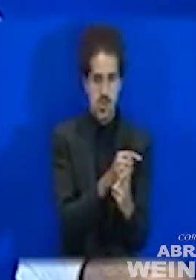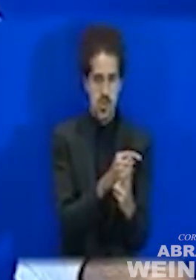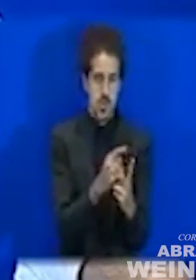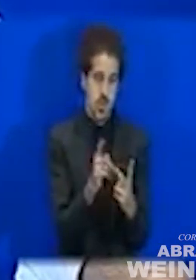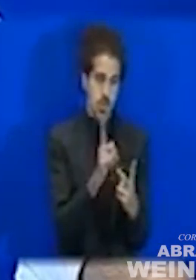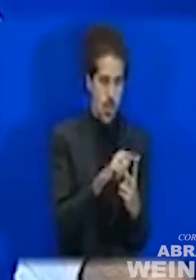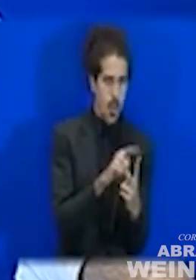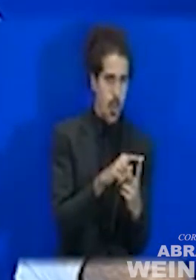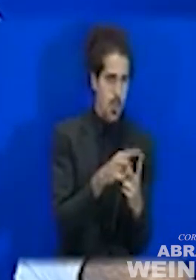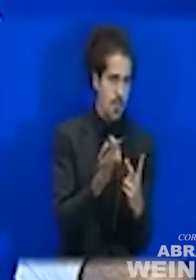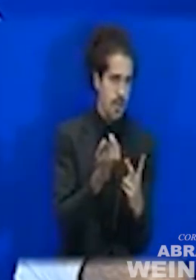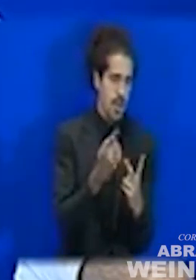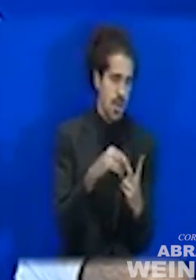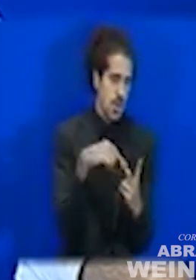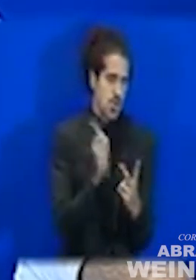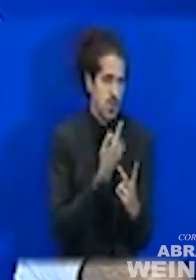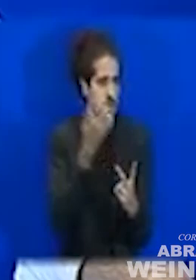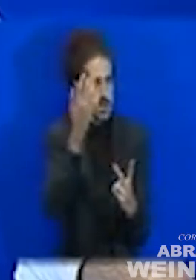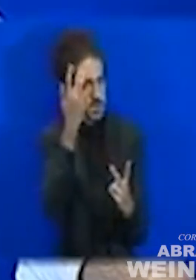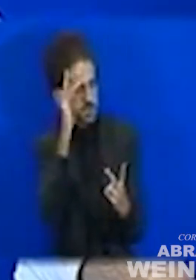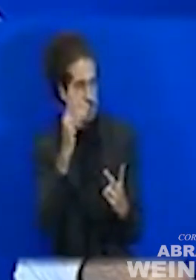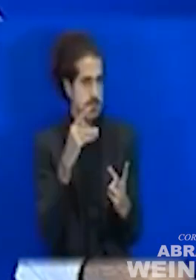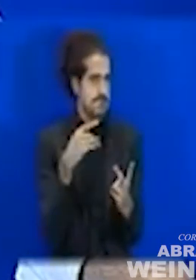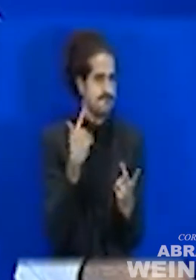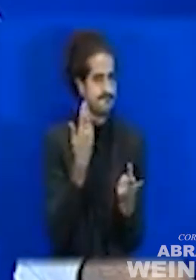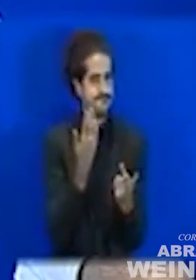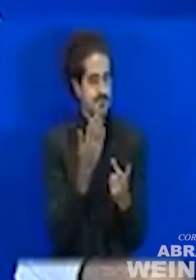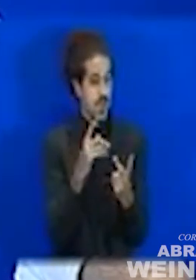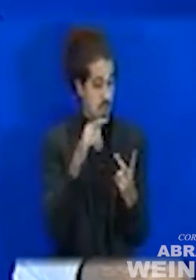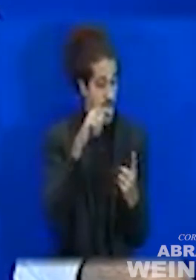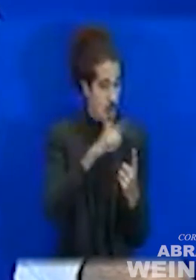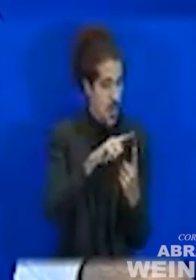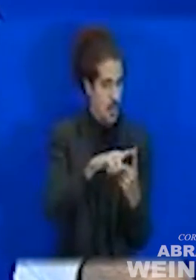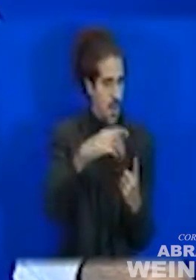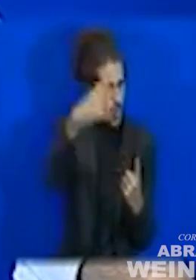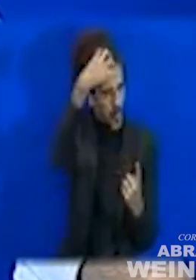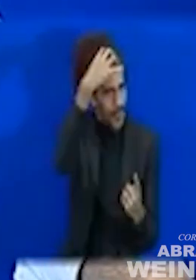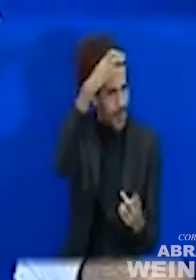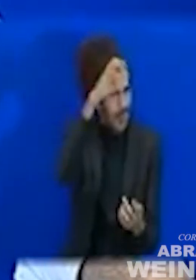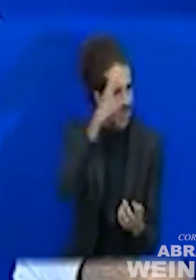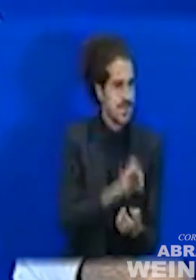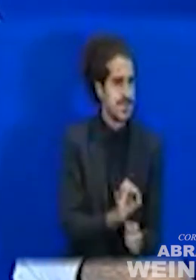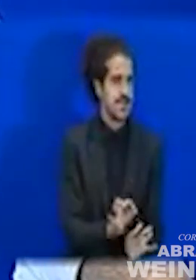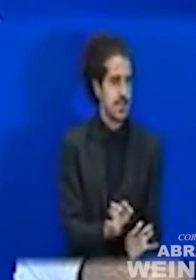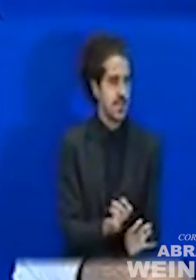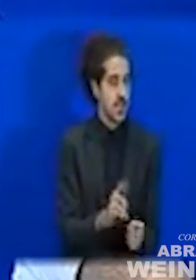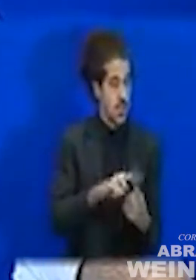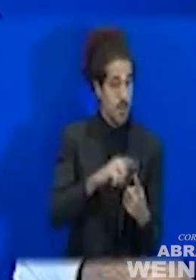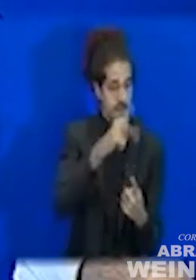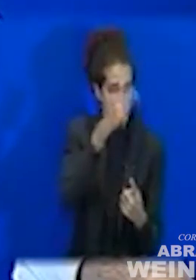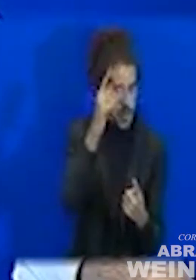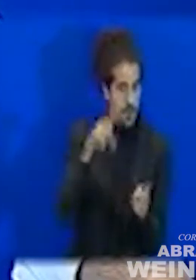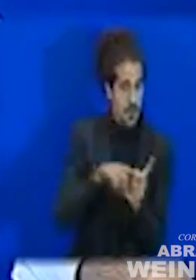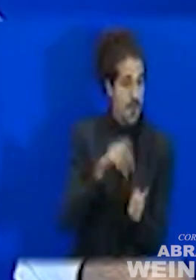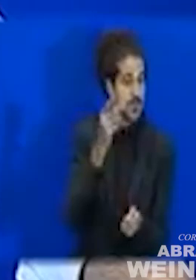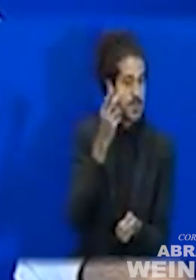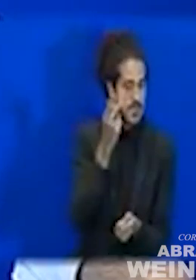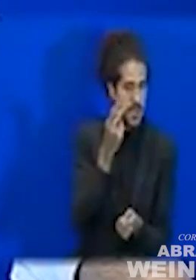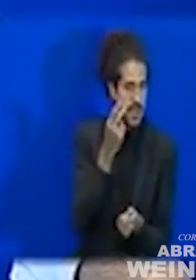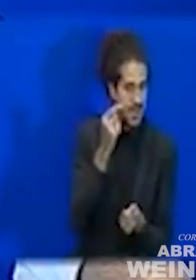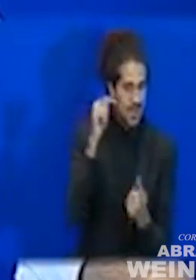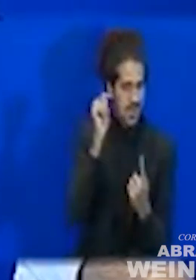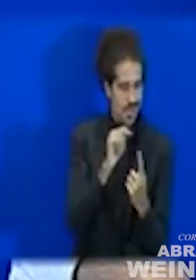uma seja inocente, ainda a gente, por isso que a gente está... Mas tem uma que é realmente culpada. Tem uma pessoa no Ceará.